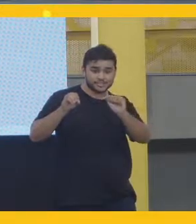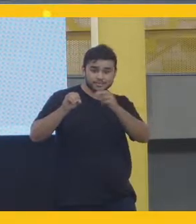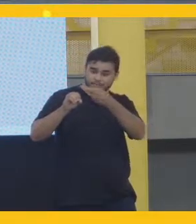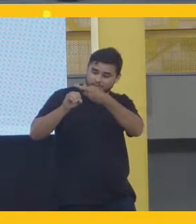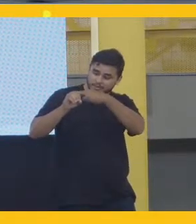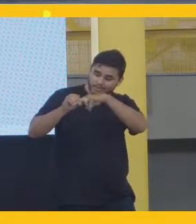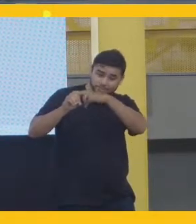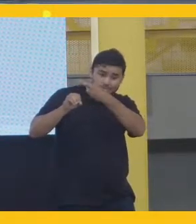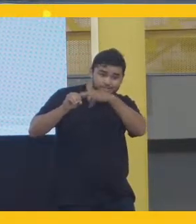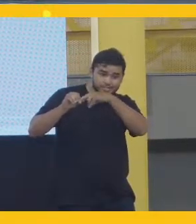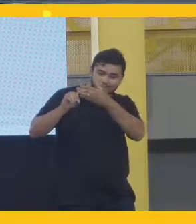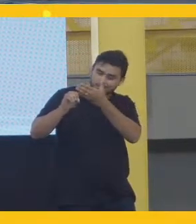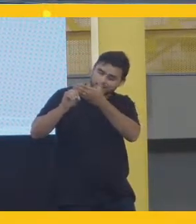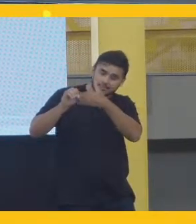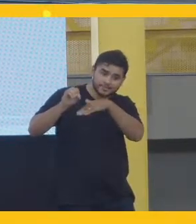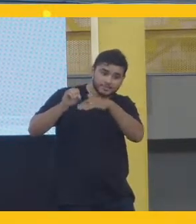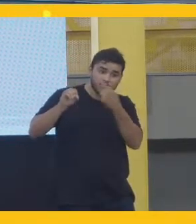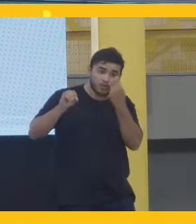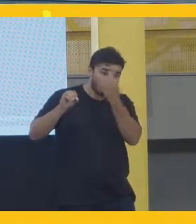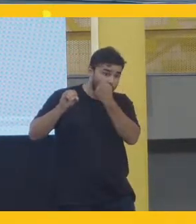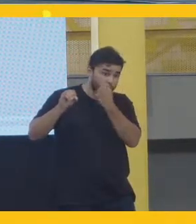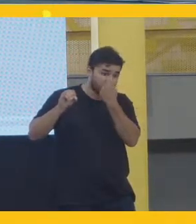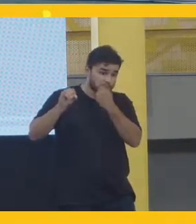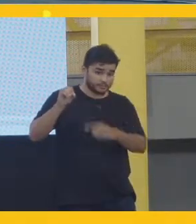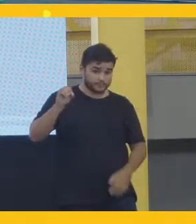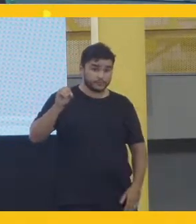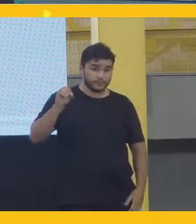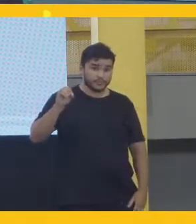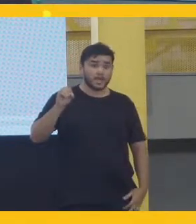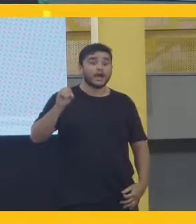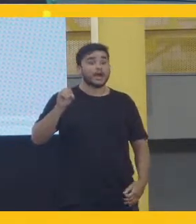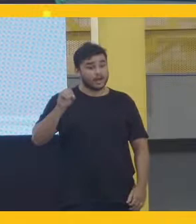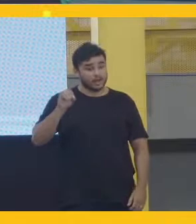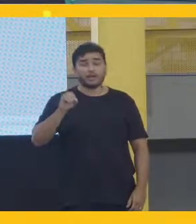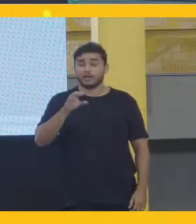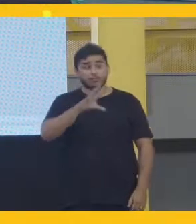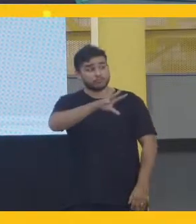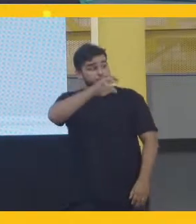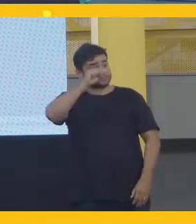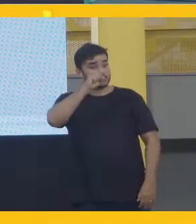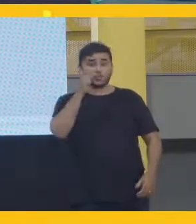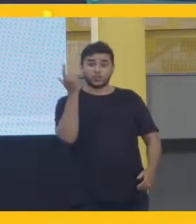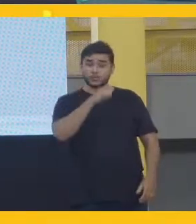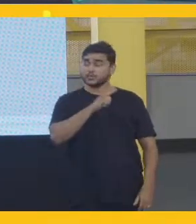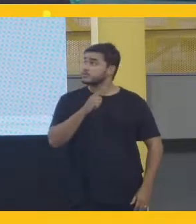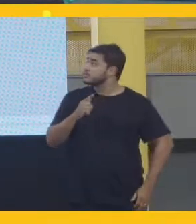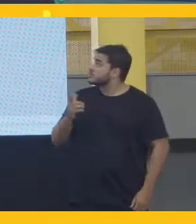a primeira ideia. Mas como é que a gente representa a luz?